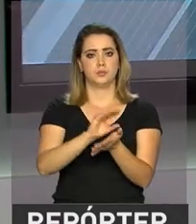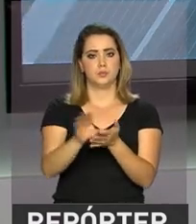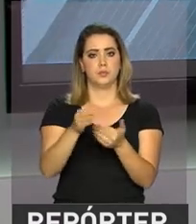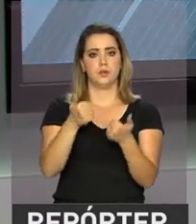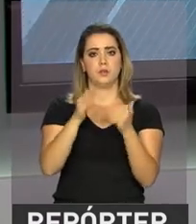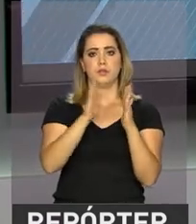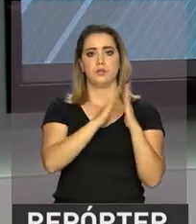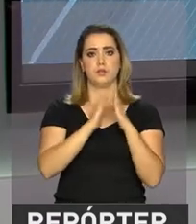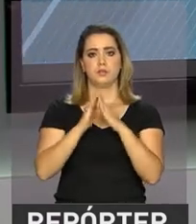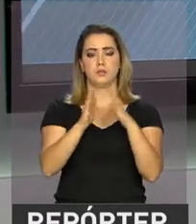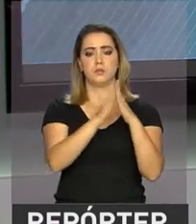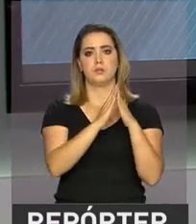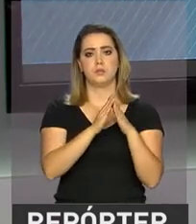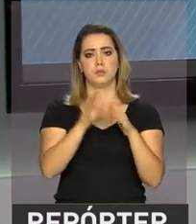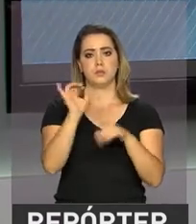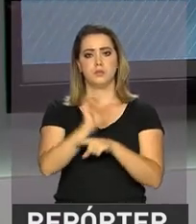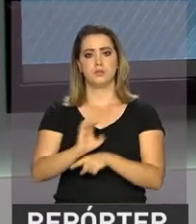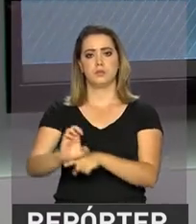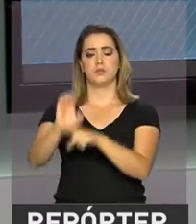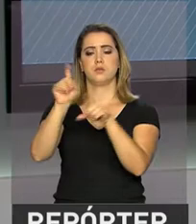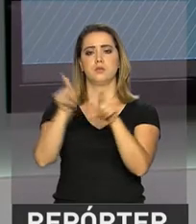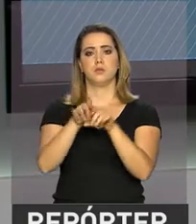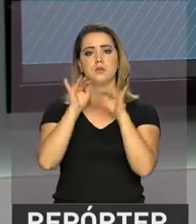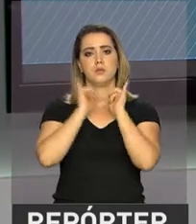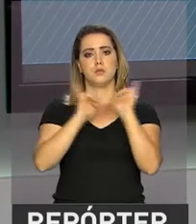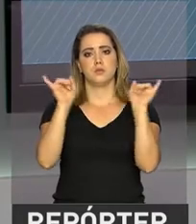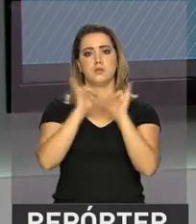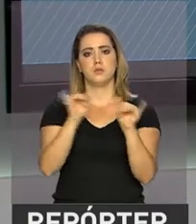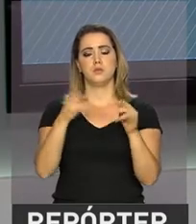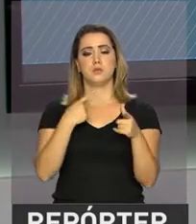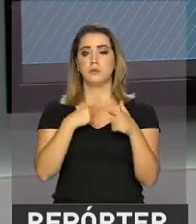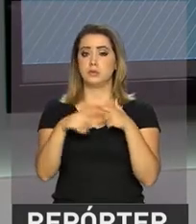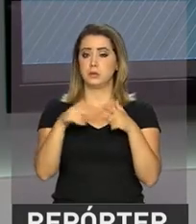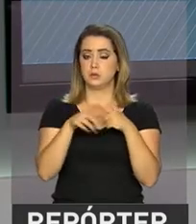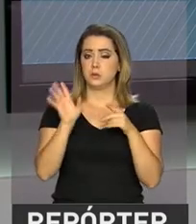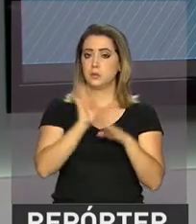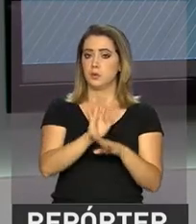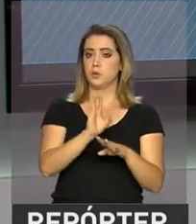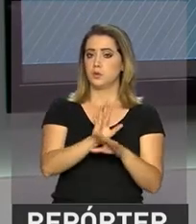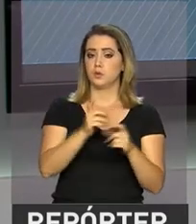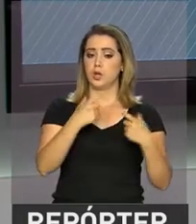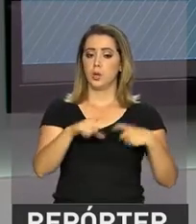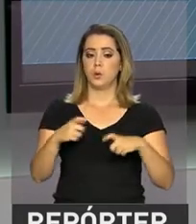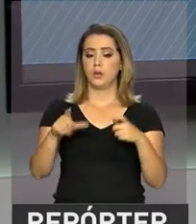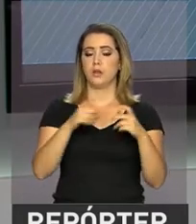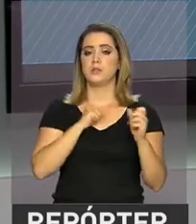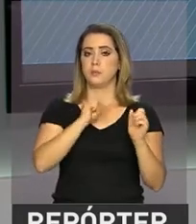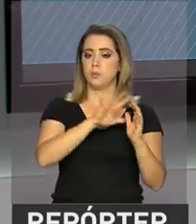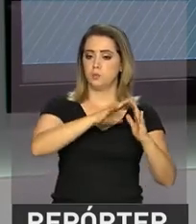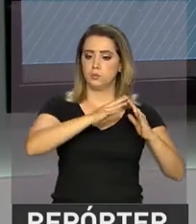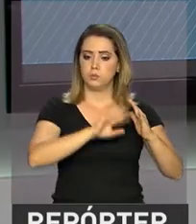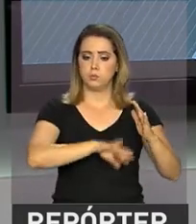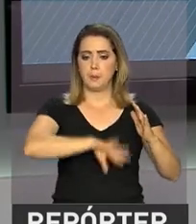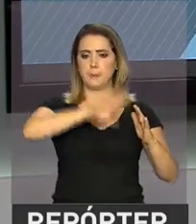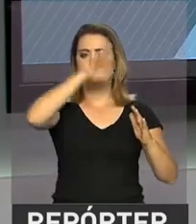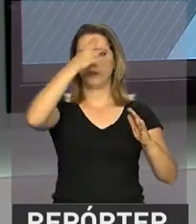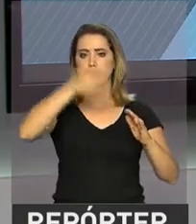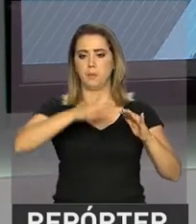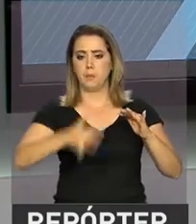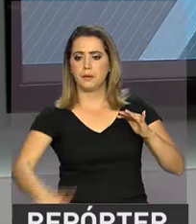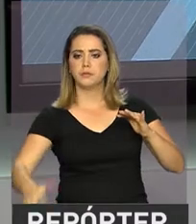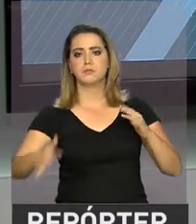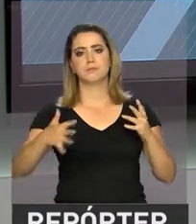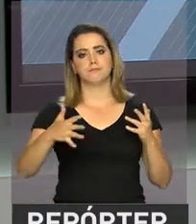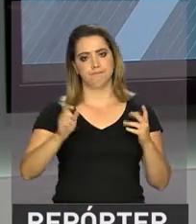no estado. Também foram anunciadas ações de intervenção para contenção de encostas na região serrana. Durante o